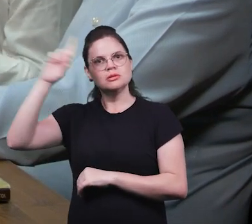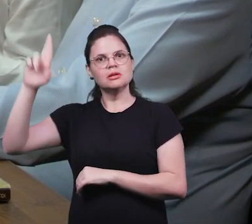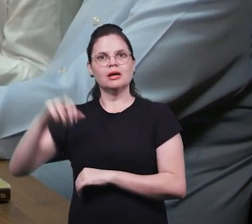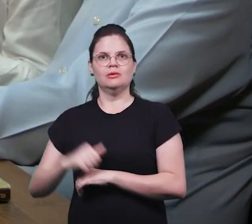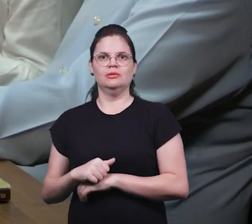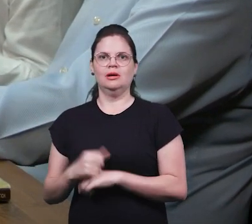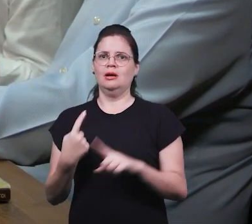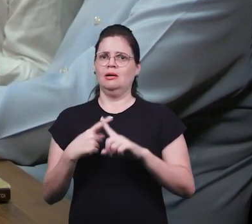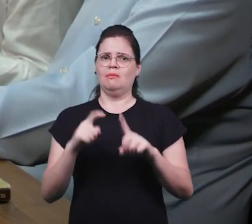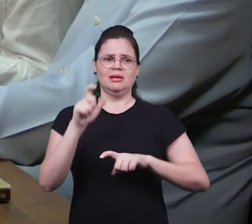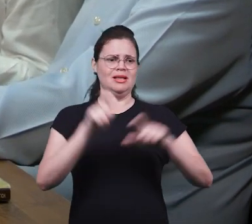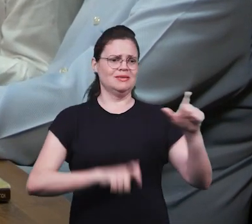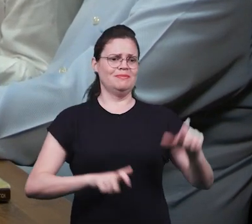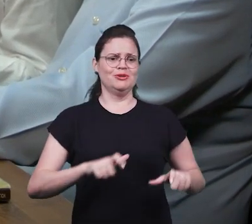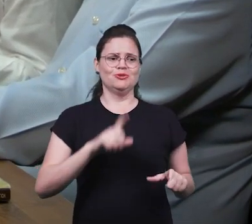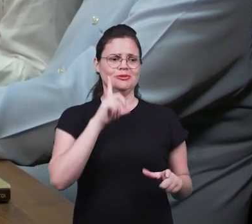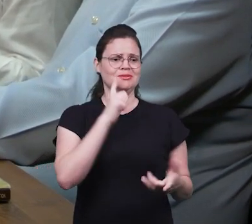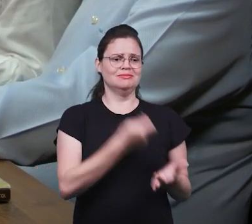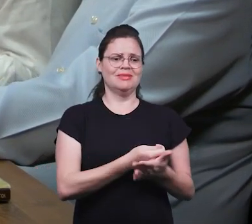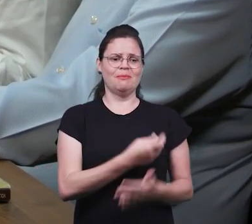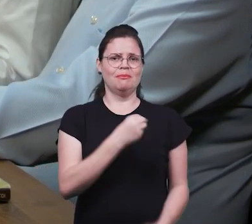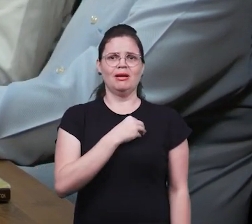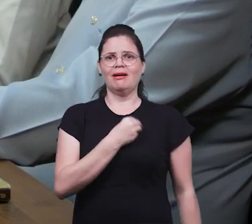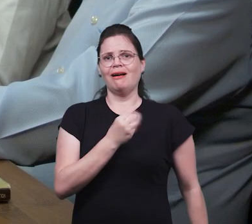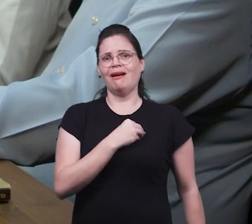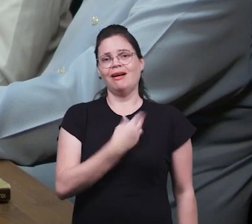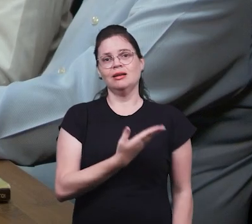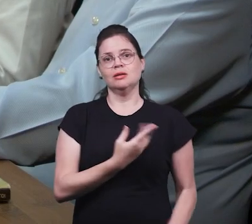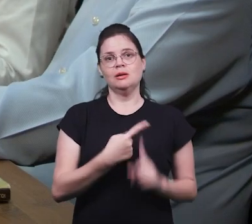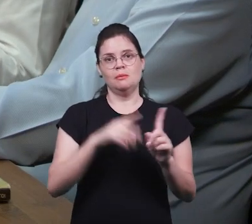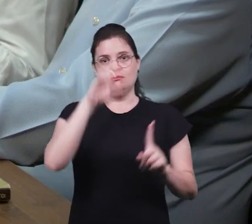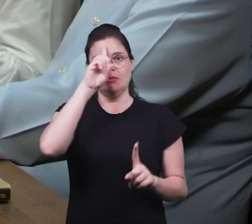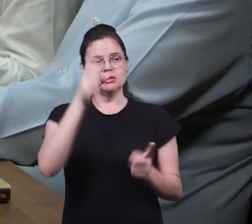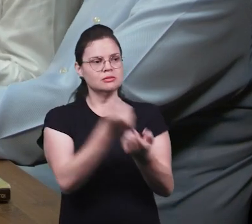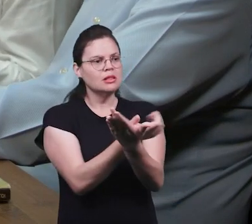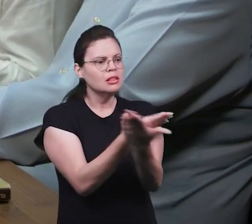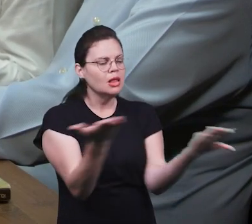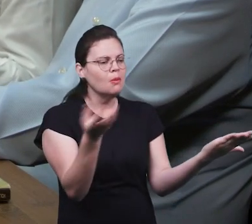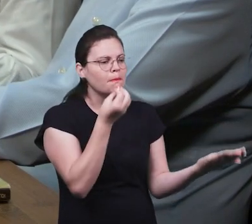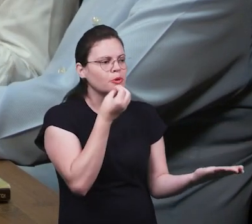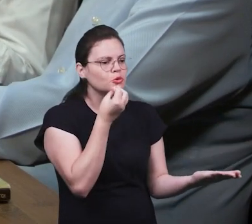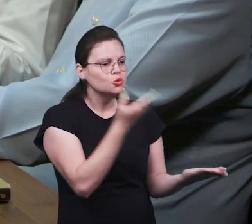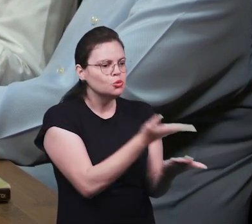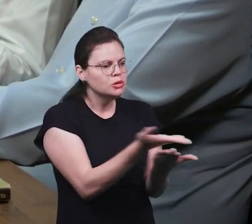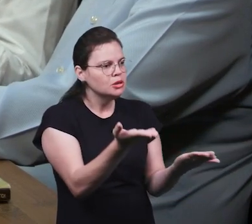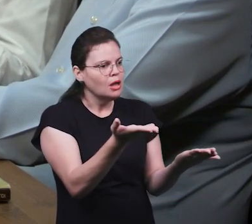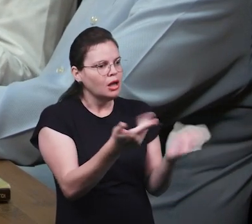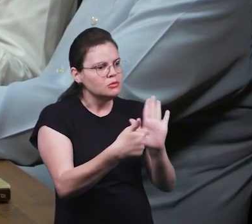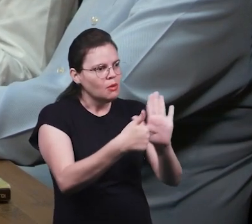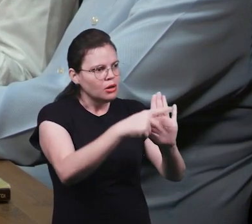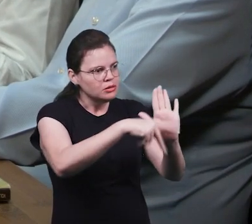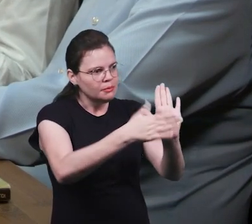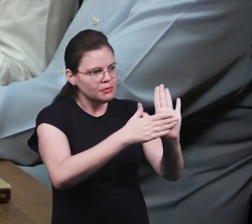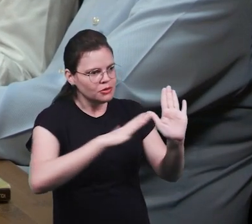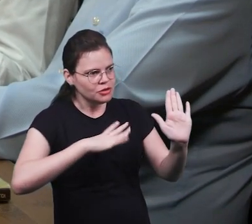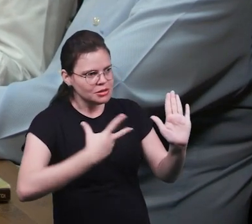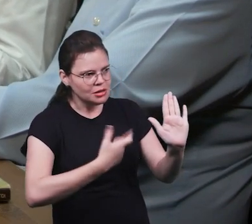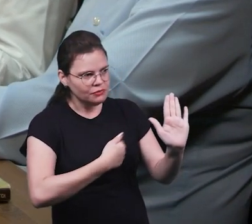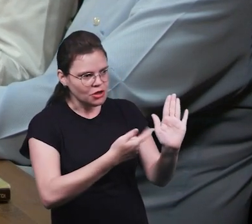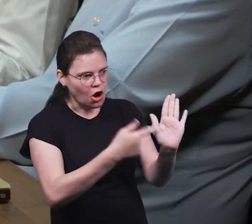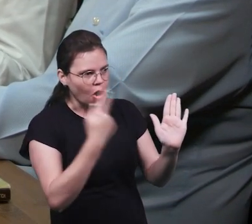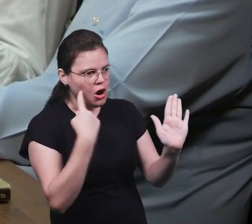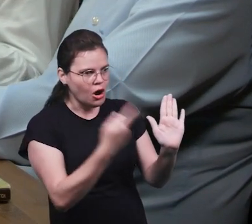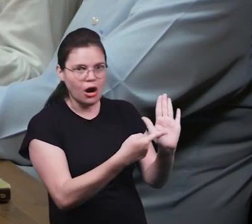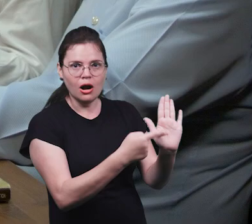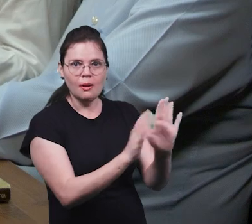escolheu a morte, que é o pecado. Deus deu uma oportunidade ao homem. Abriu uma porta para o homem. Está aqui, ó. É a minha palavra. Você